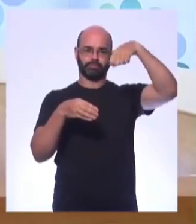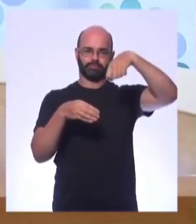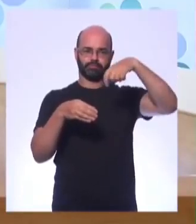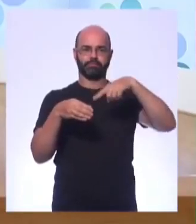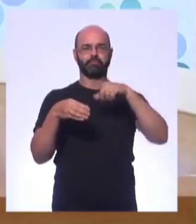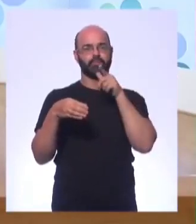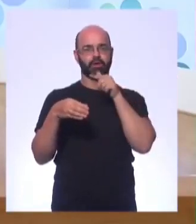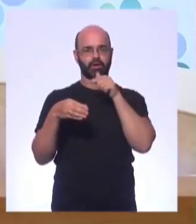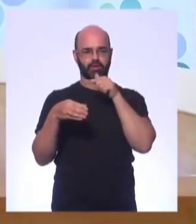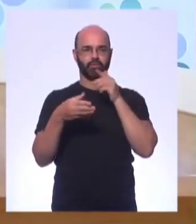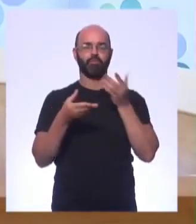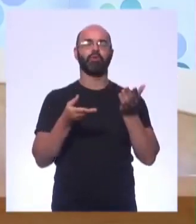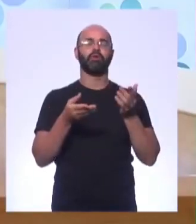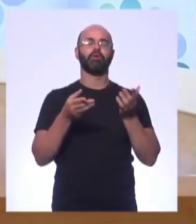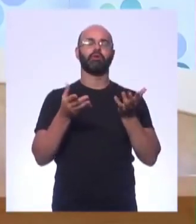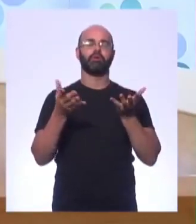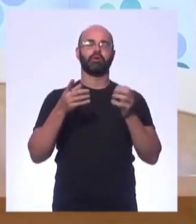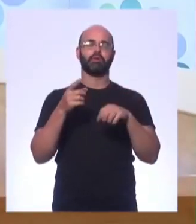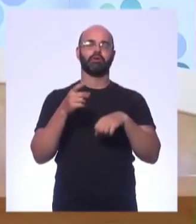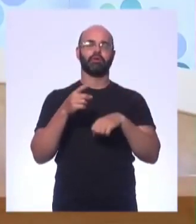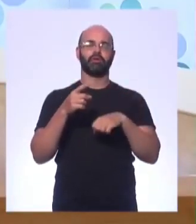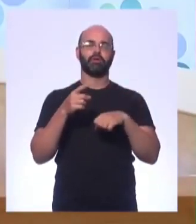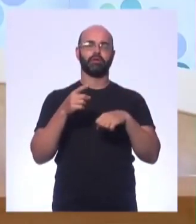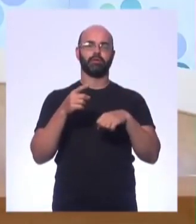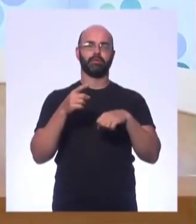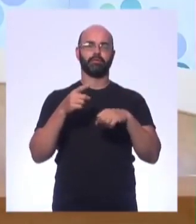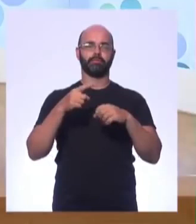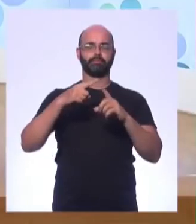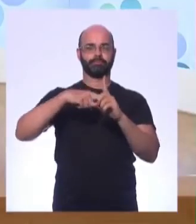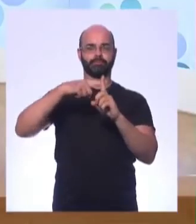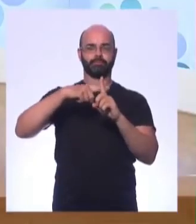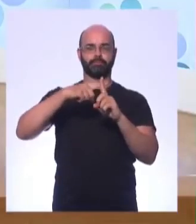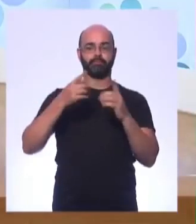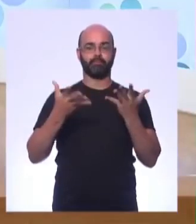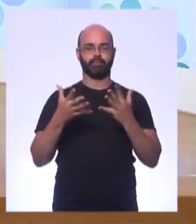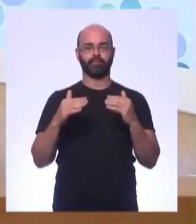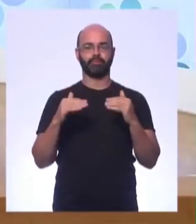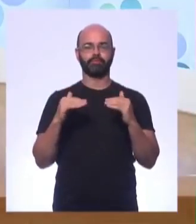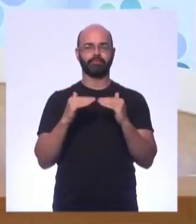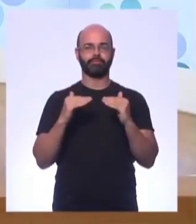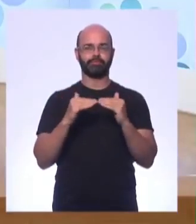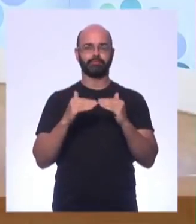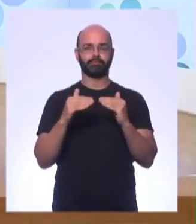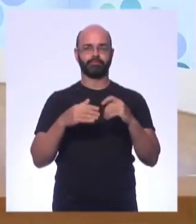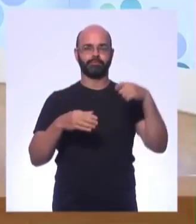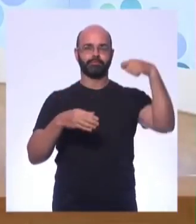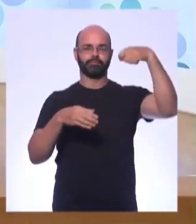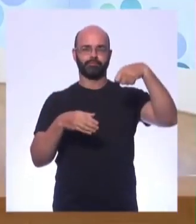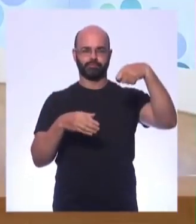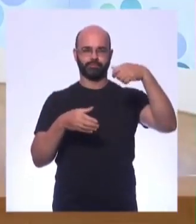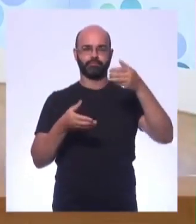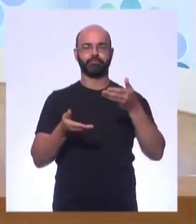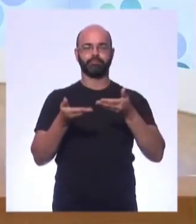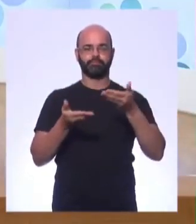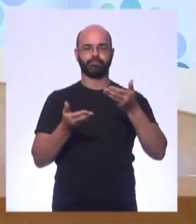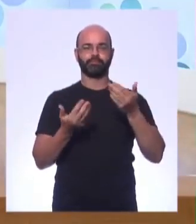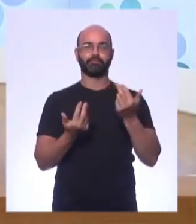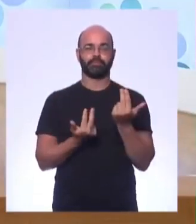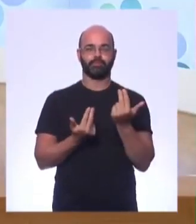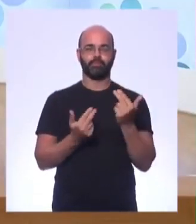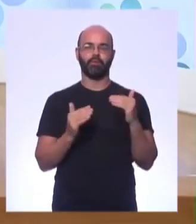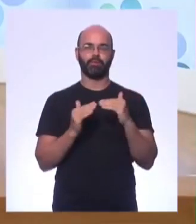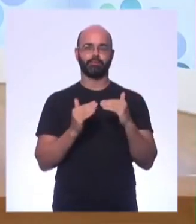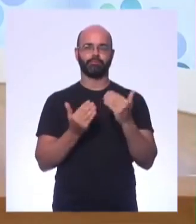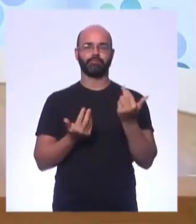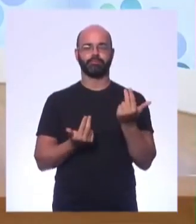temperatura da água são iguais agora, né? Isso. Bacana mostrar, Fábio, que você falou do termômetro. O termômetro é um dos tipos, né,